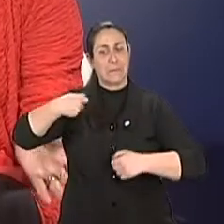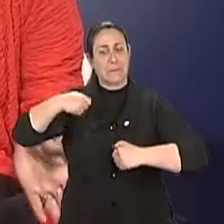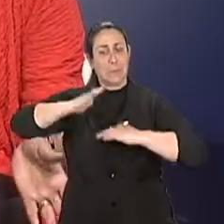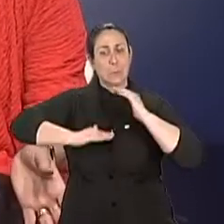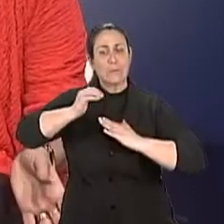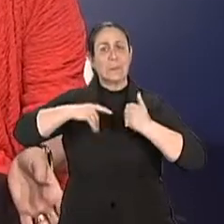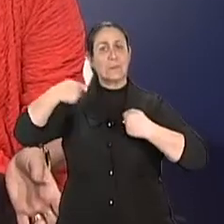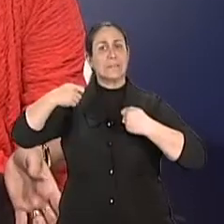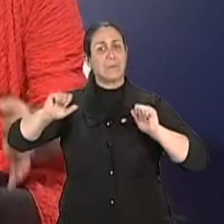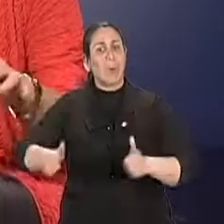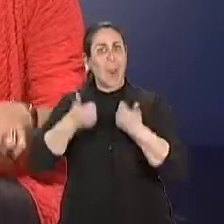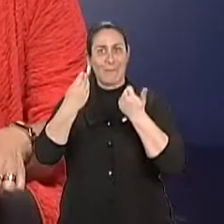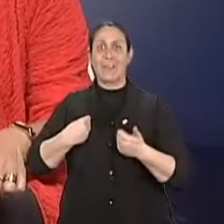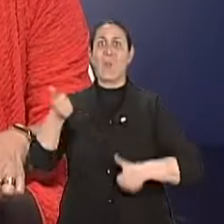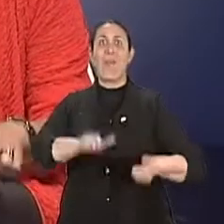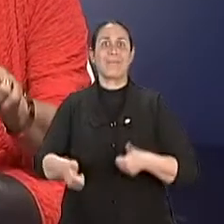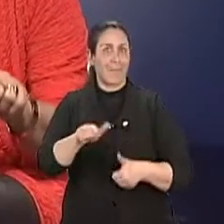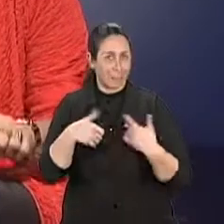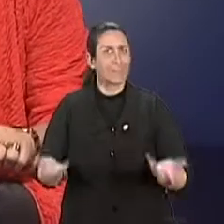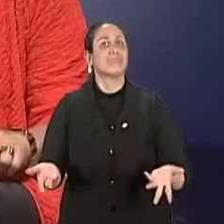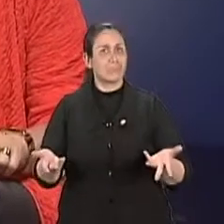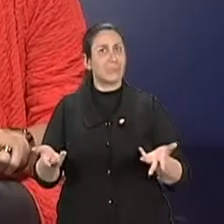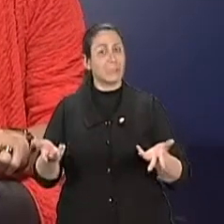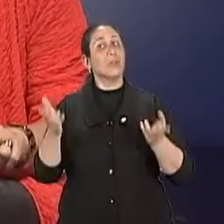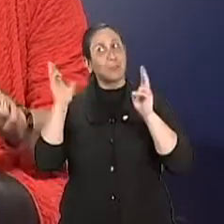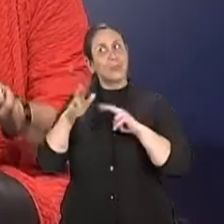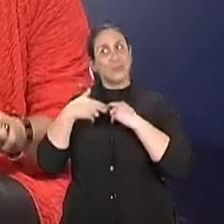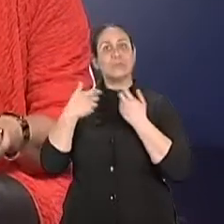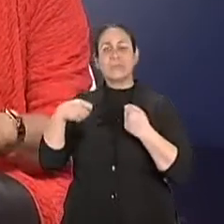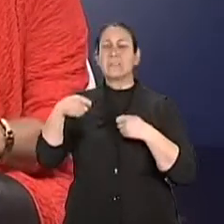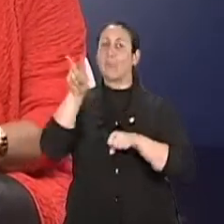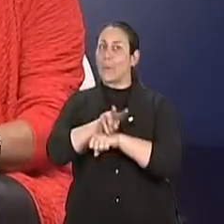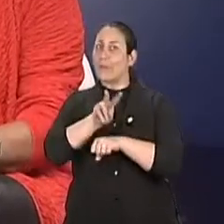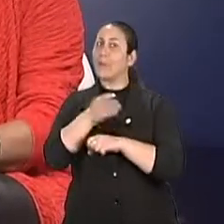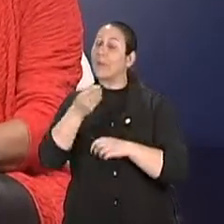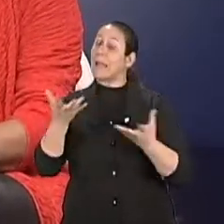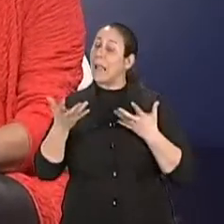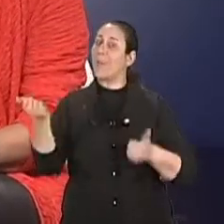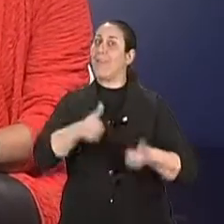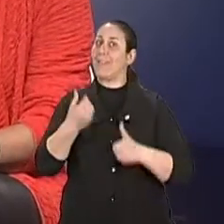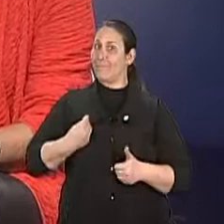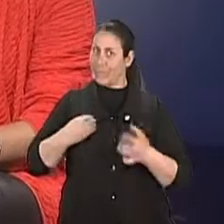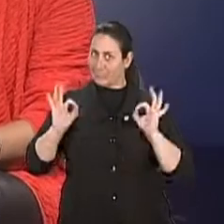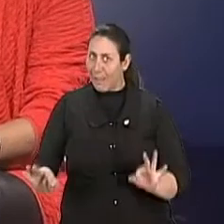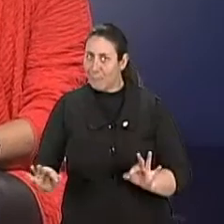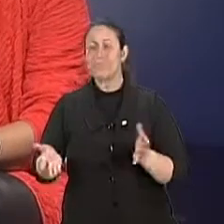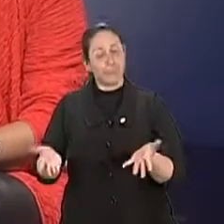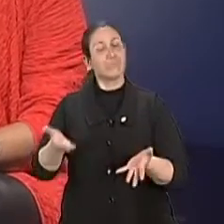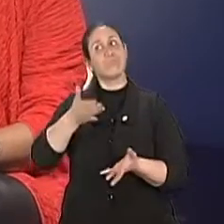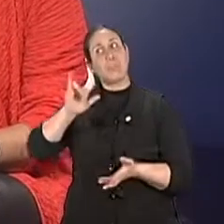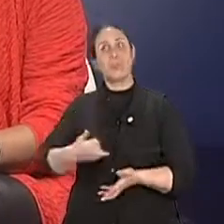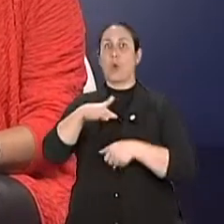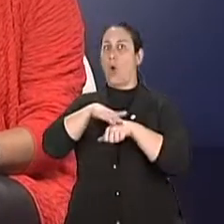a gente nem ficava velho, né? Agora a gente vai ficar e muito velho. E a gente quer muita qualidade de vida também. Doutor, a